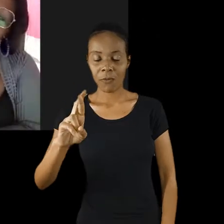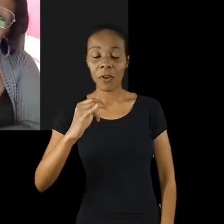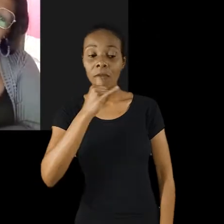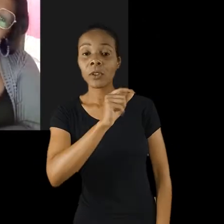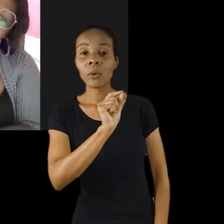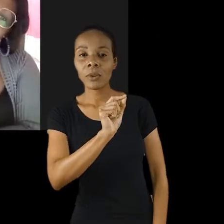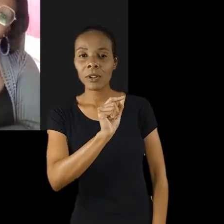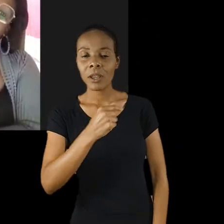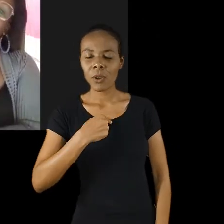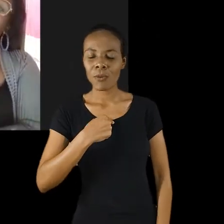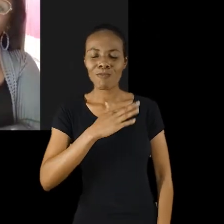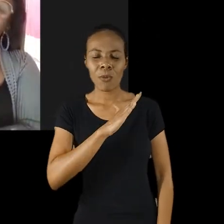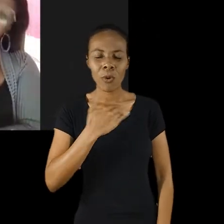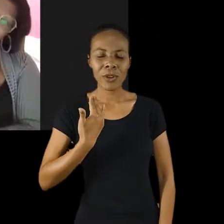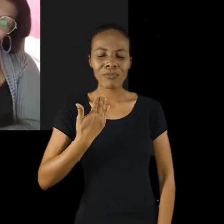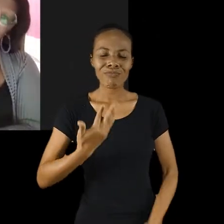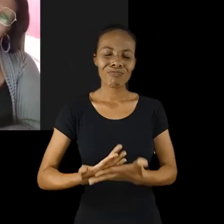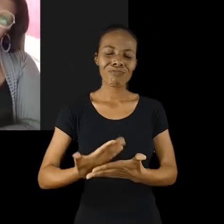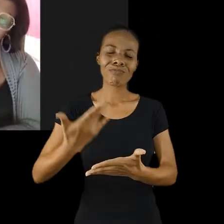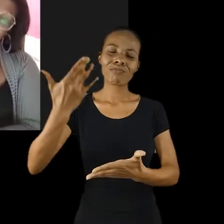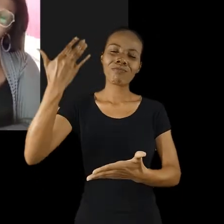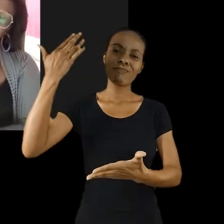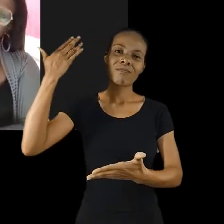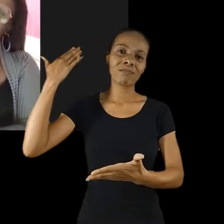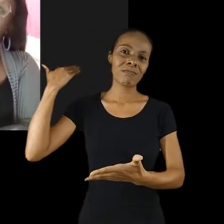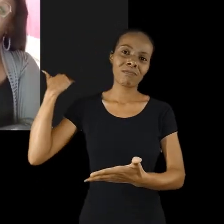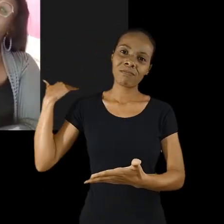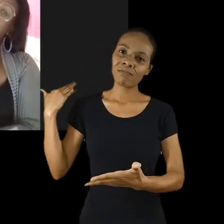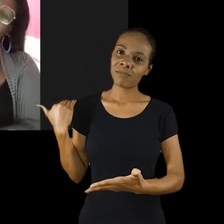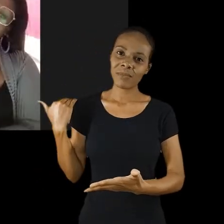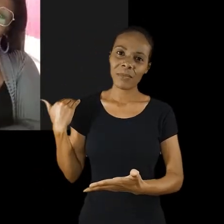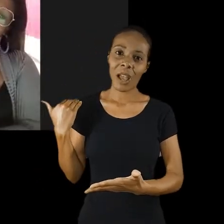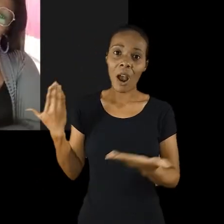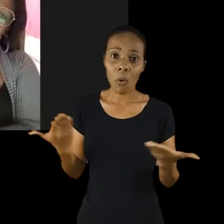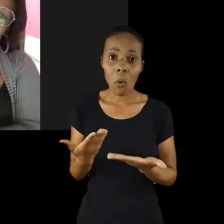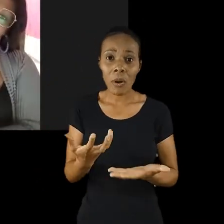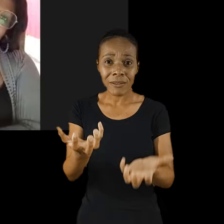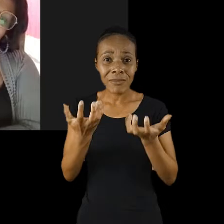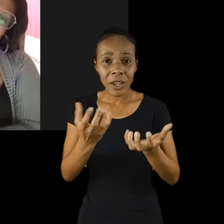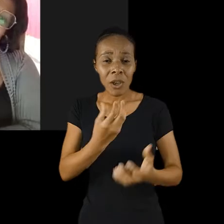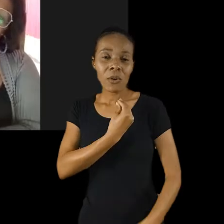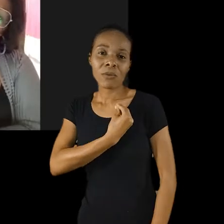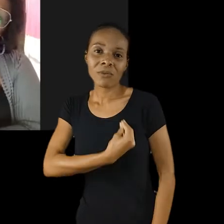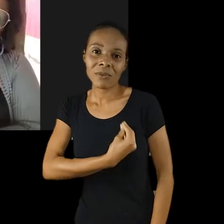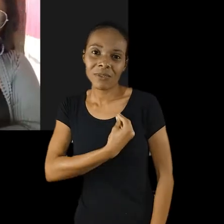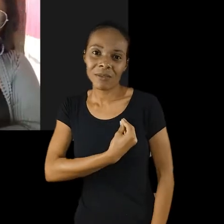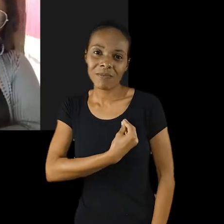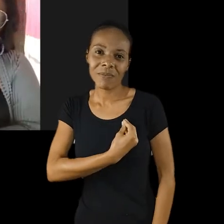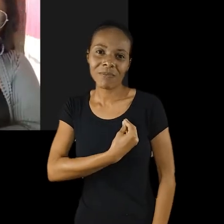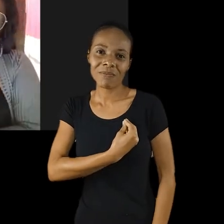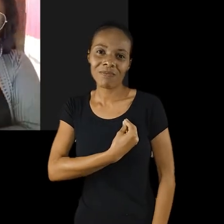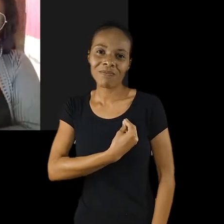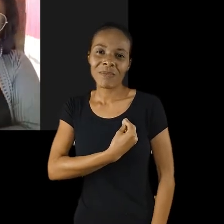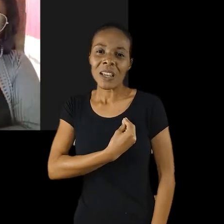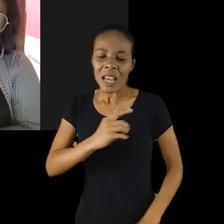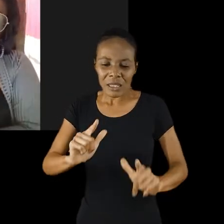viver. Não é bonito resistir. Não é bonito desejar o fim, ainda